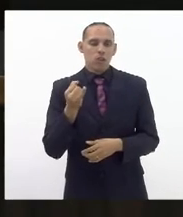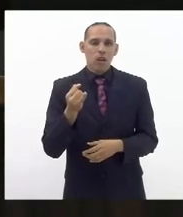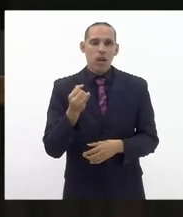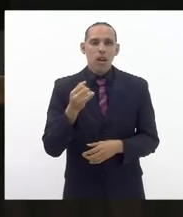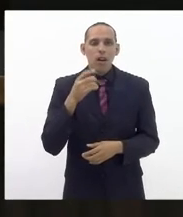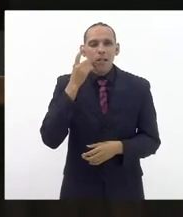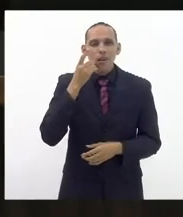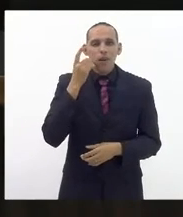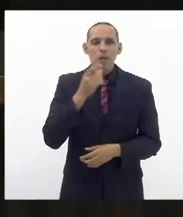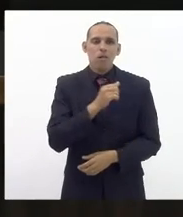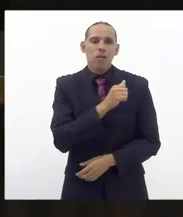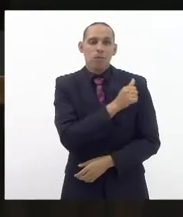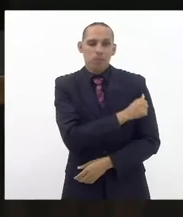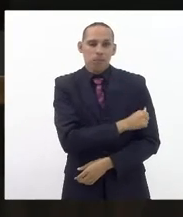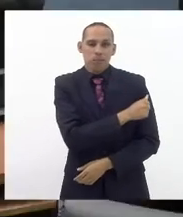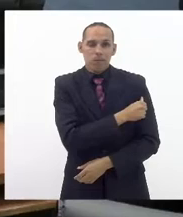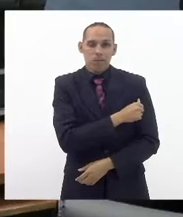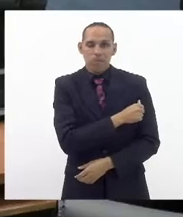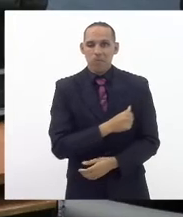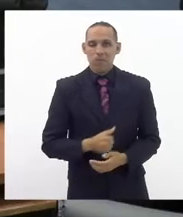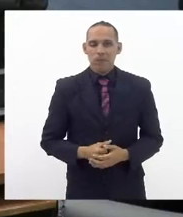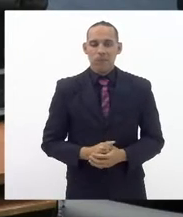enfermeira Rejane.